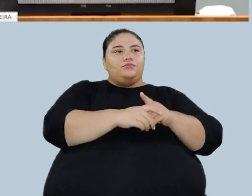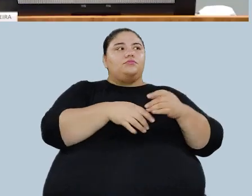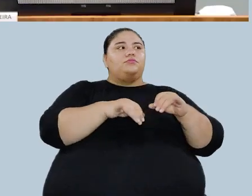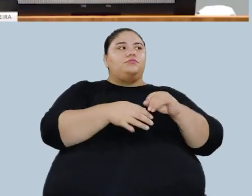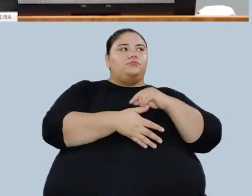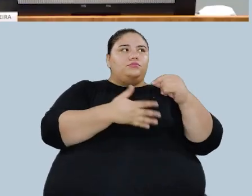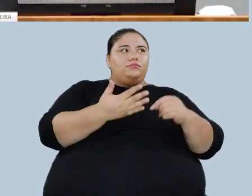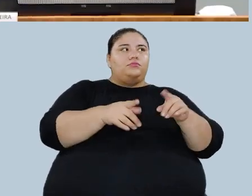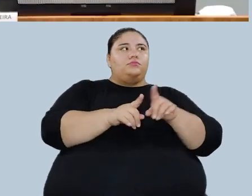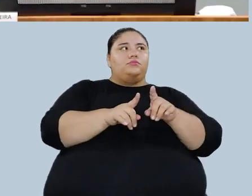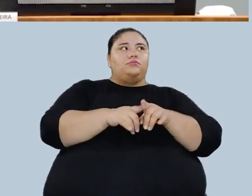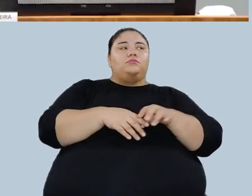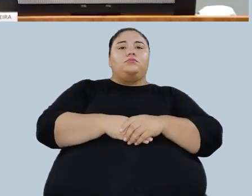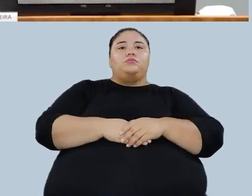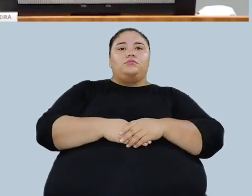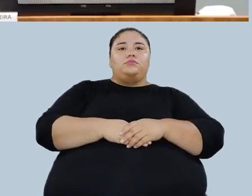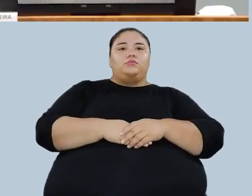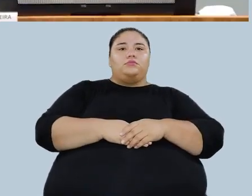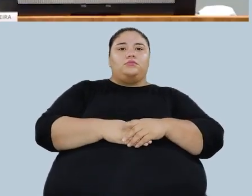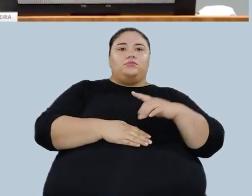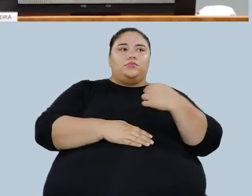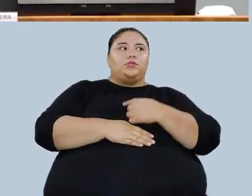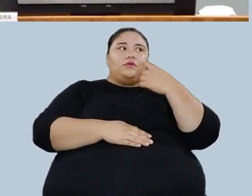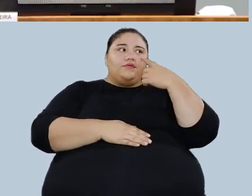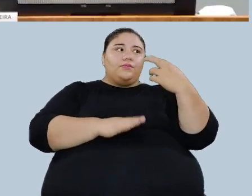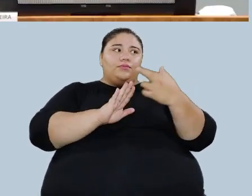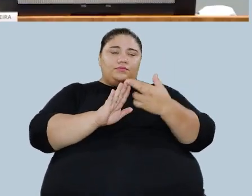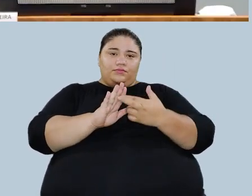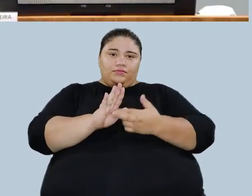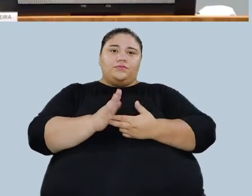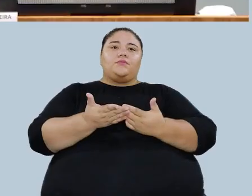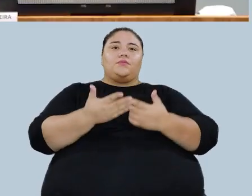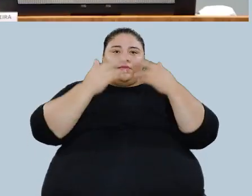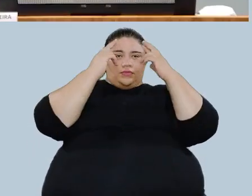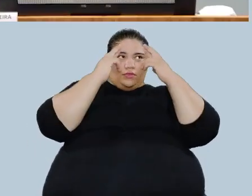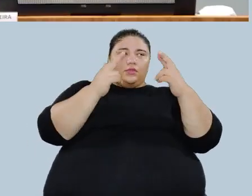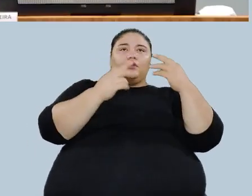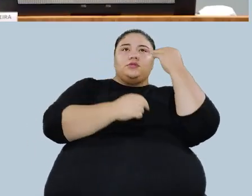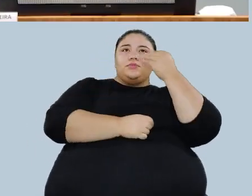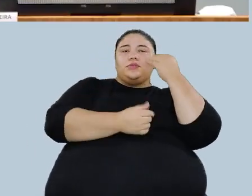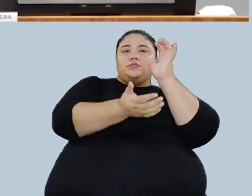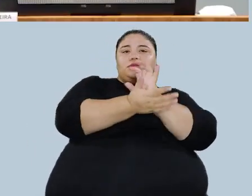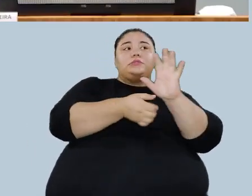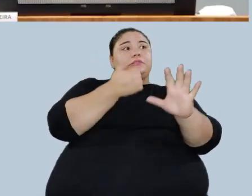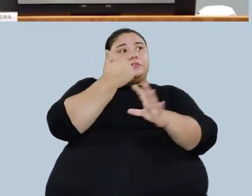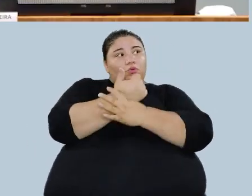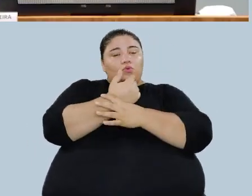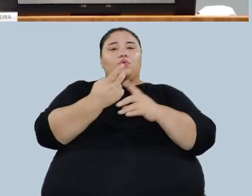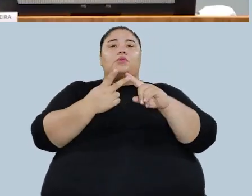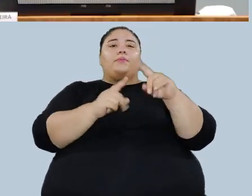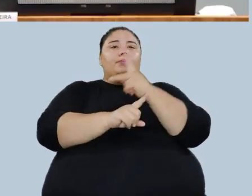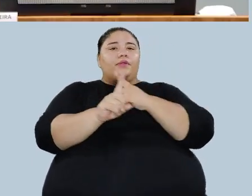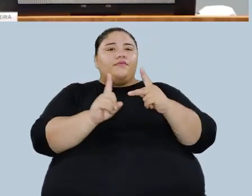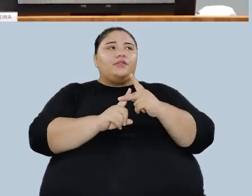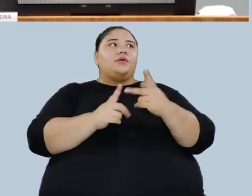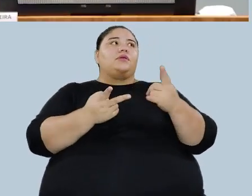depositário, que aqui também nós temos um regime especializado. Os seguros,